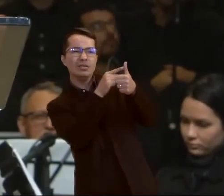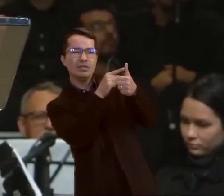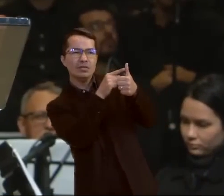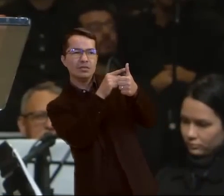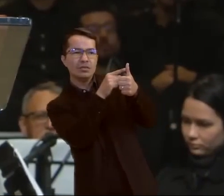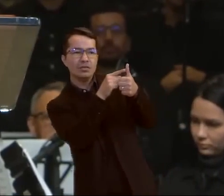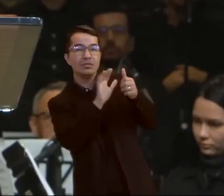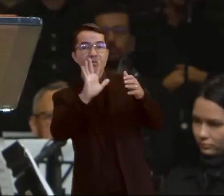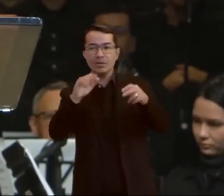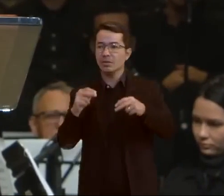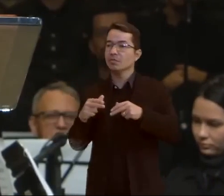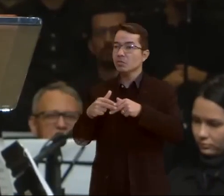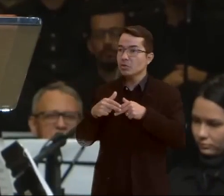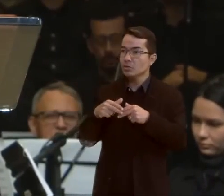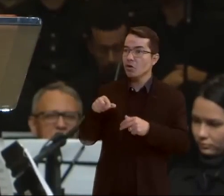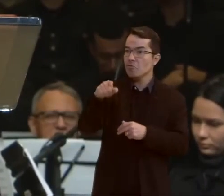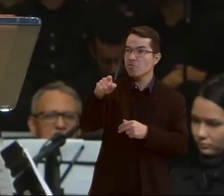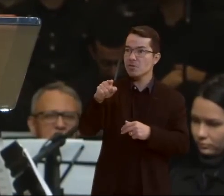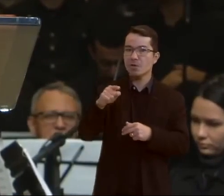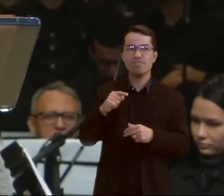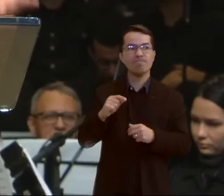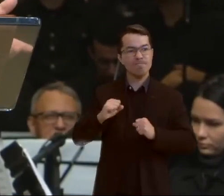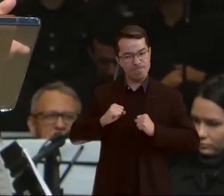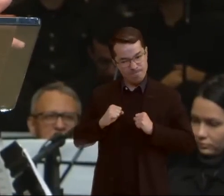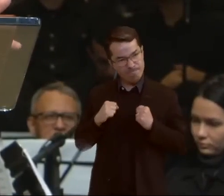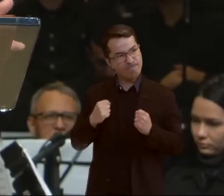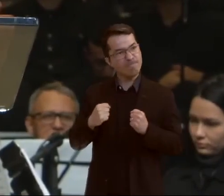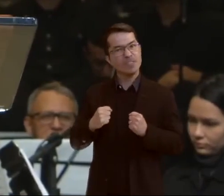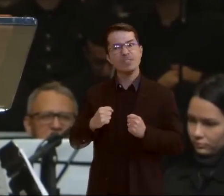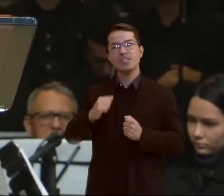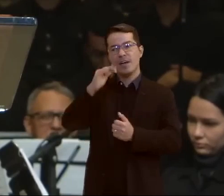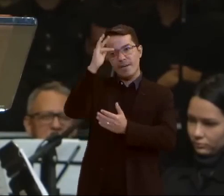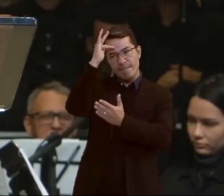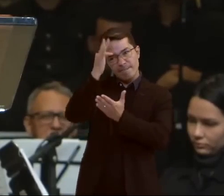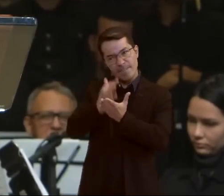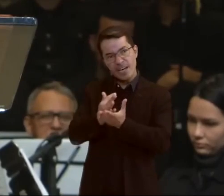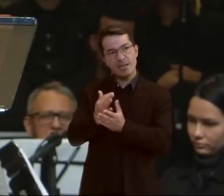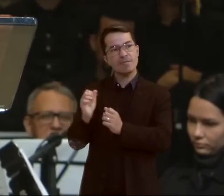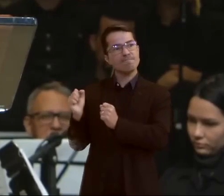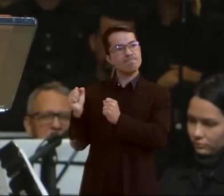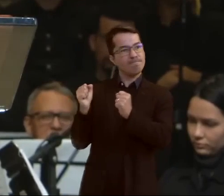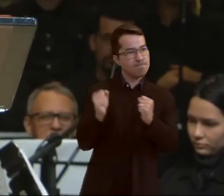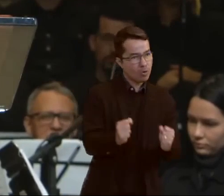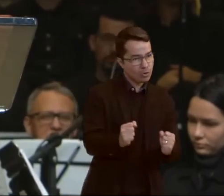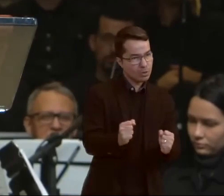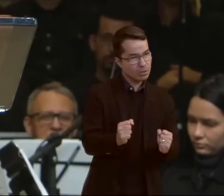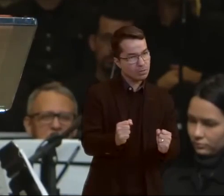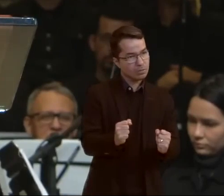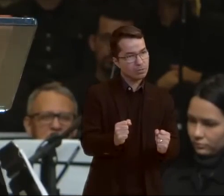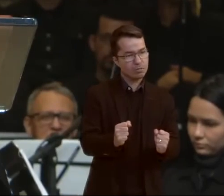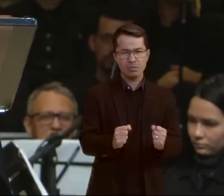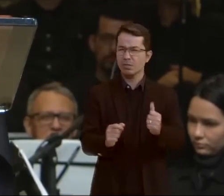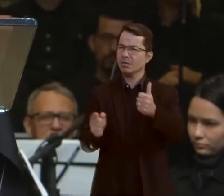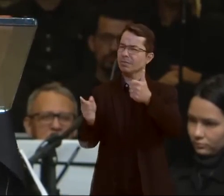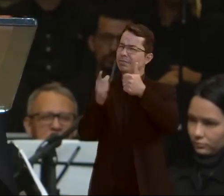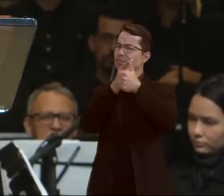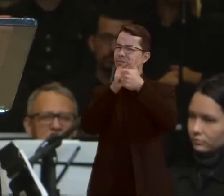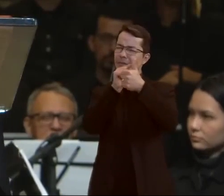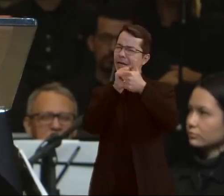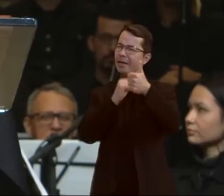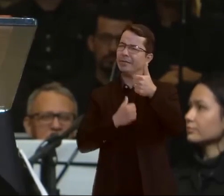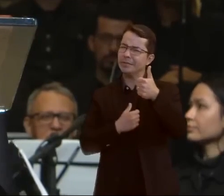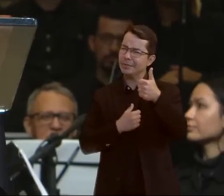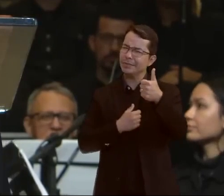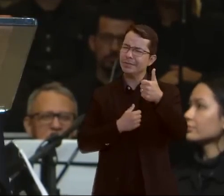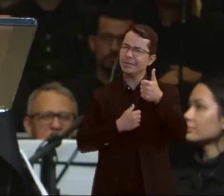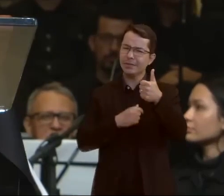Por isso mesmo, empenhem-se para acrescentar à sua fé a virtude. Então o primeiro item dessa lista